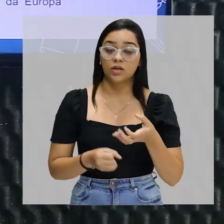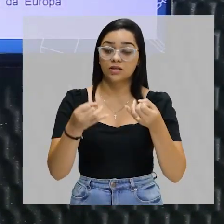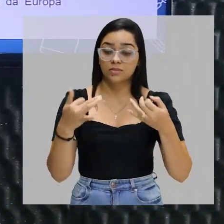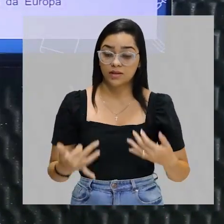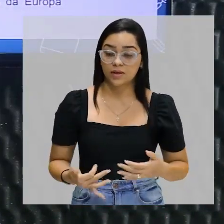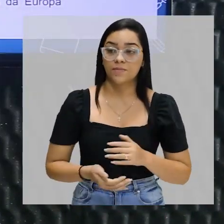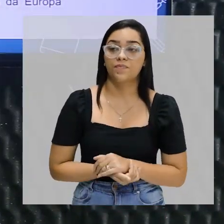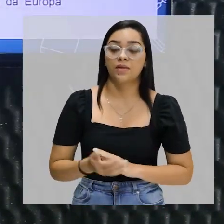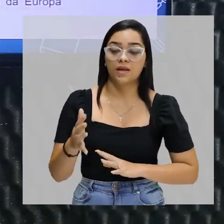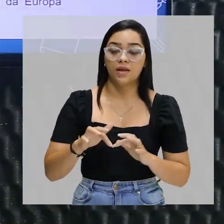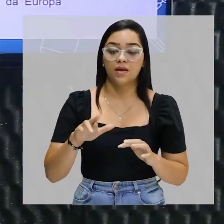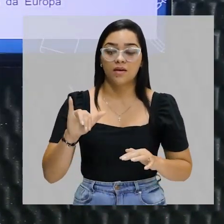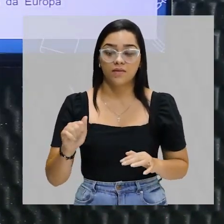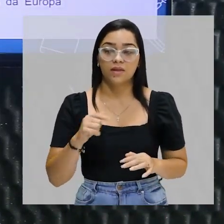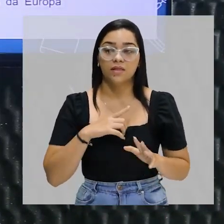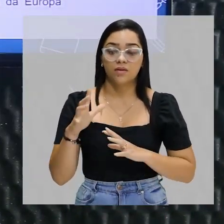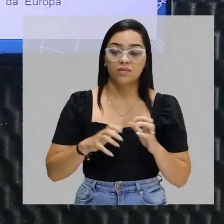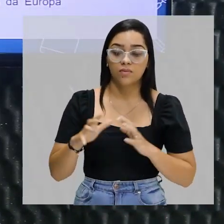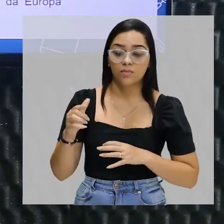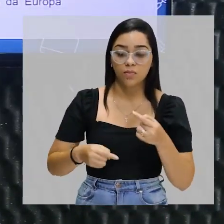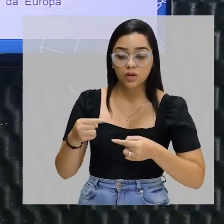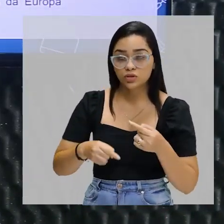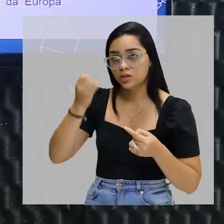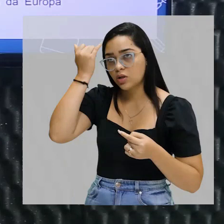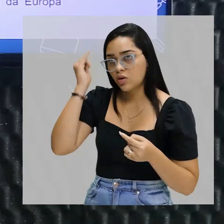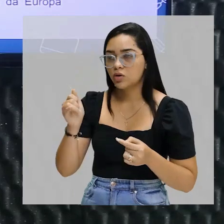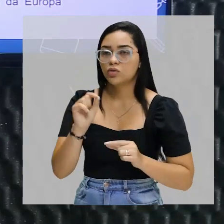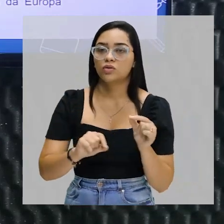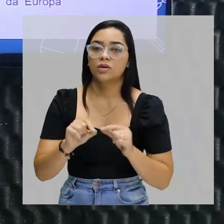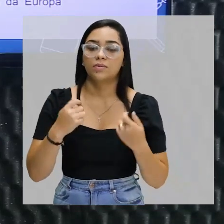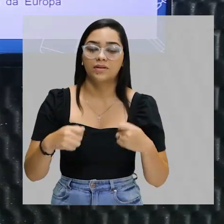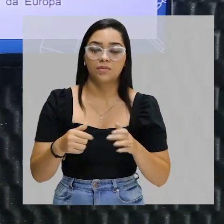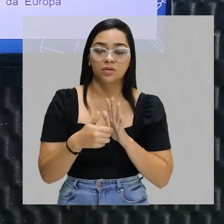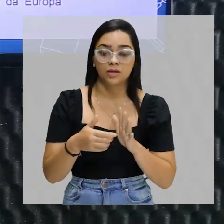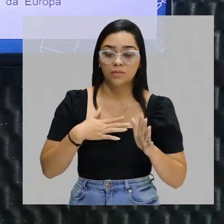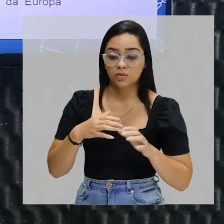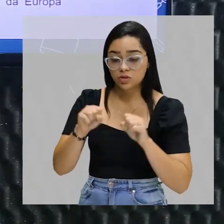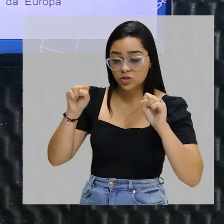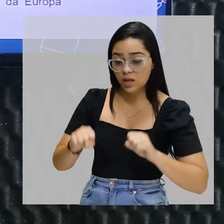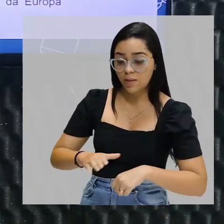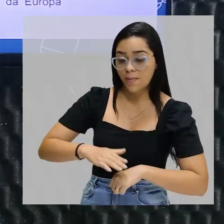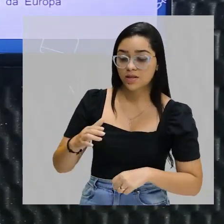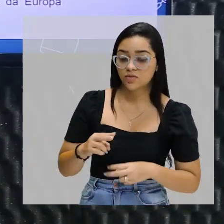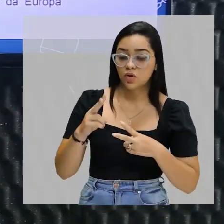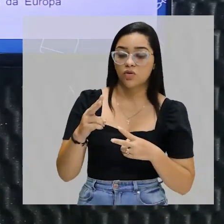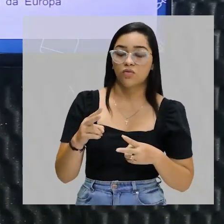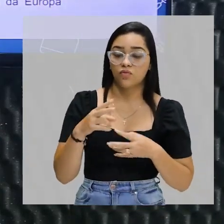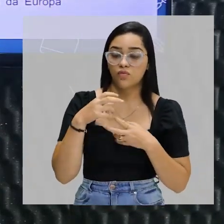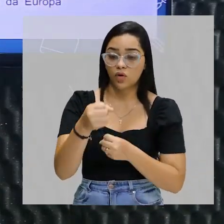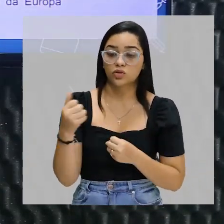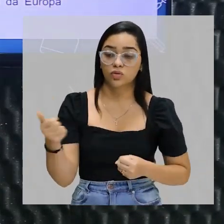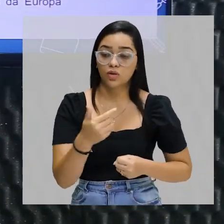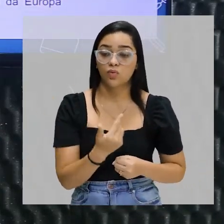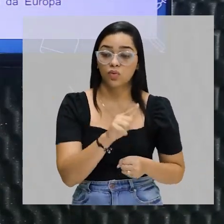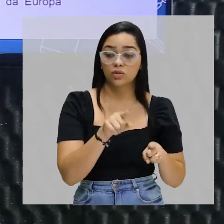te disse a Guerra Fria vai ser um conflito político ideológico Ou seja eu tenho que mostrar que o meu sistema era mais forte do que o outro e nós vamos